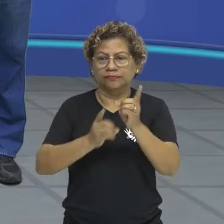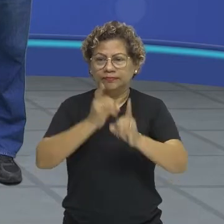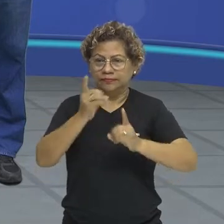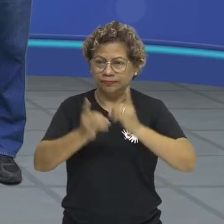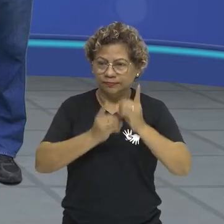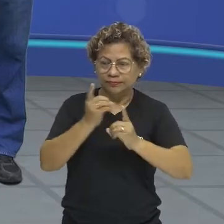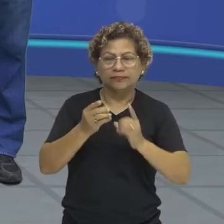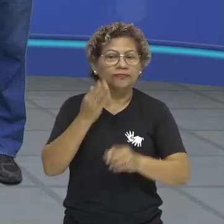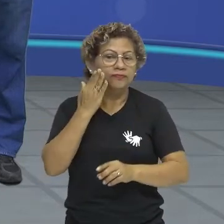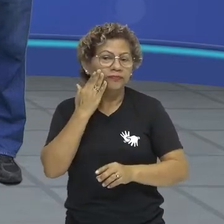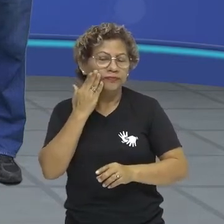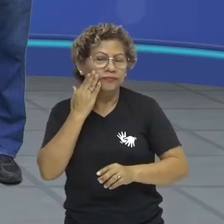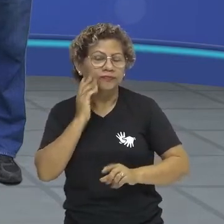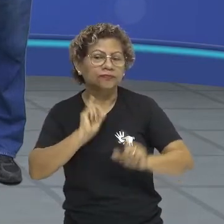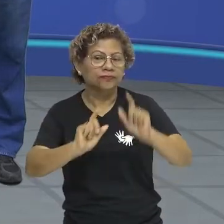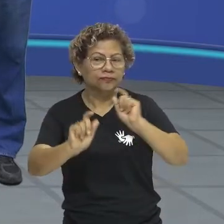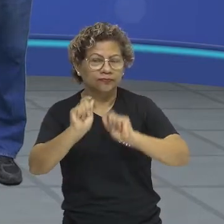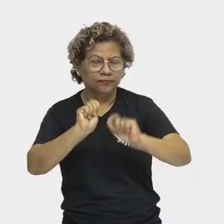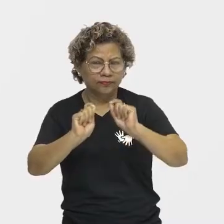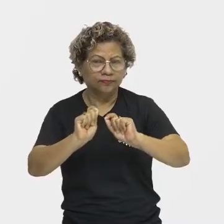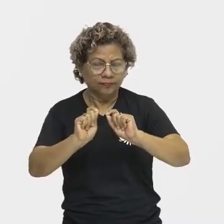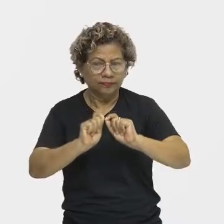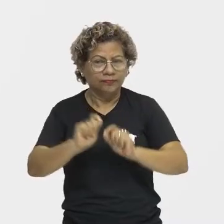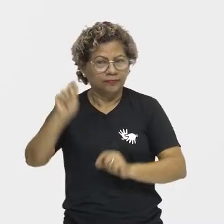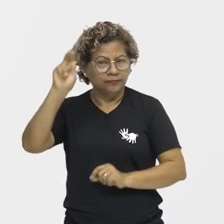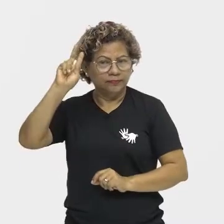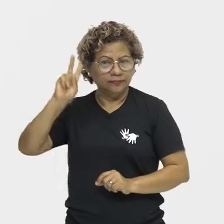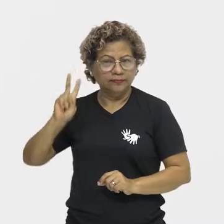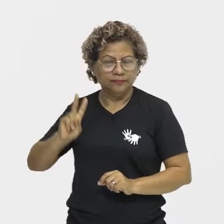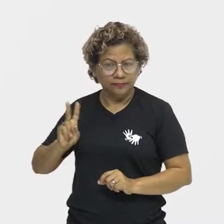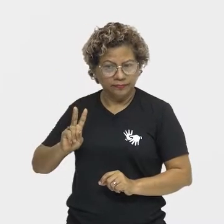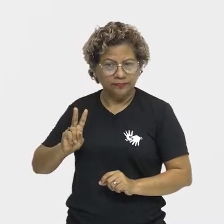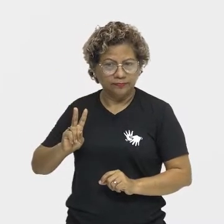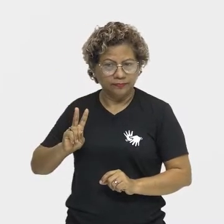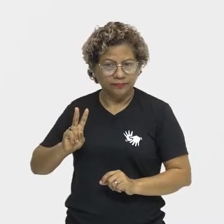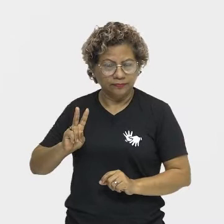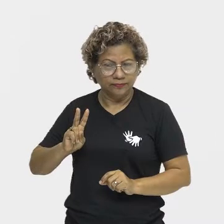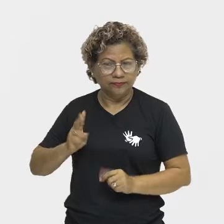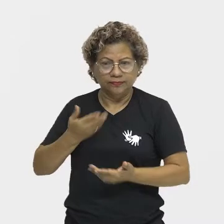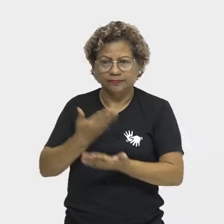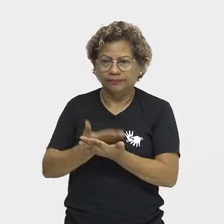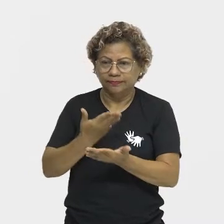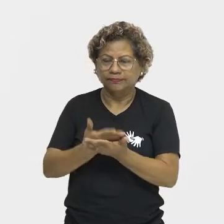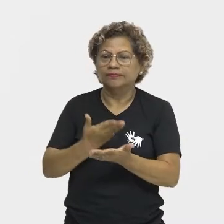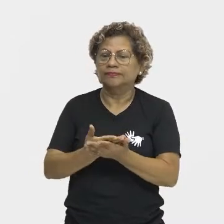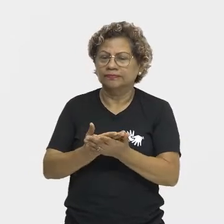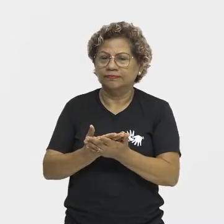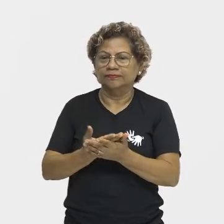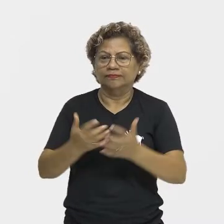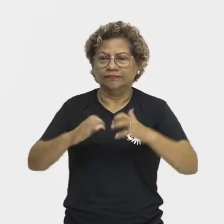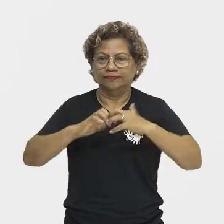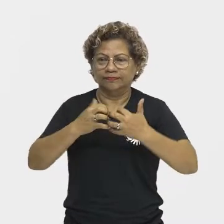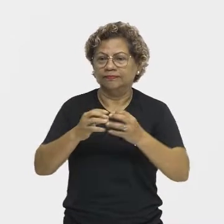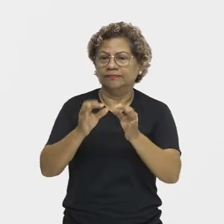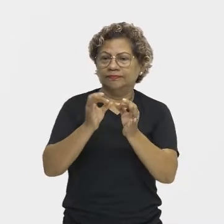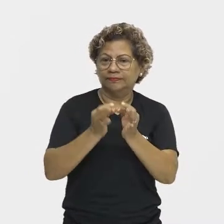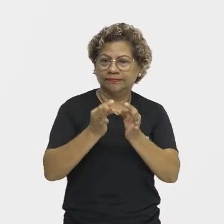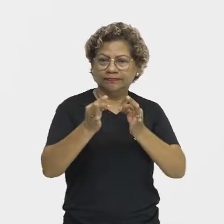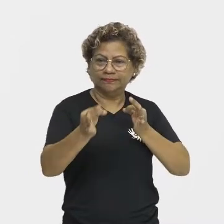um pouquinho aí da parte histórica, né, do estudo da dinâmica. O início do estudo da